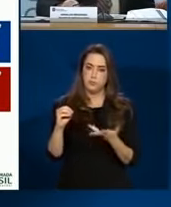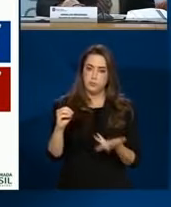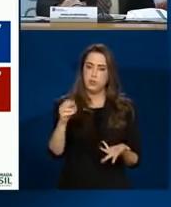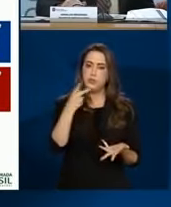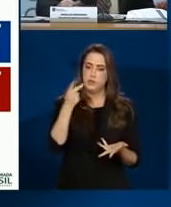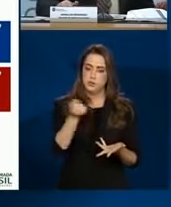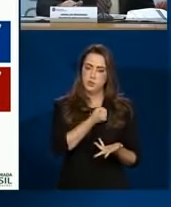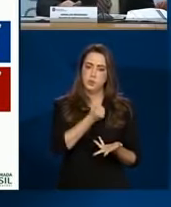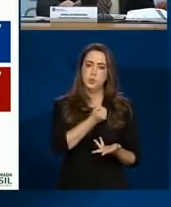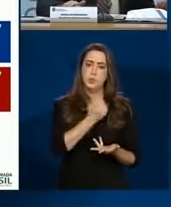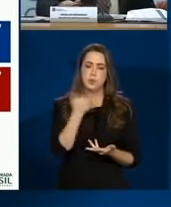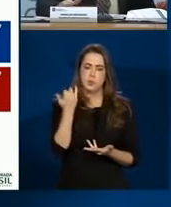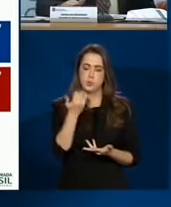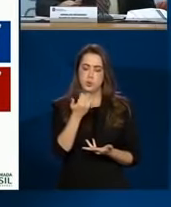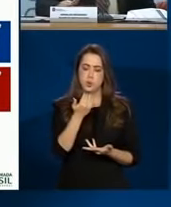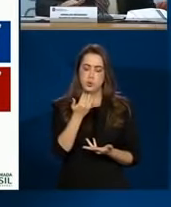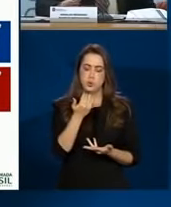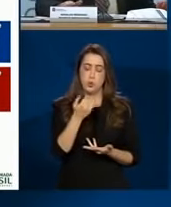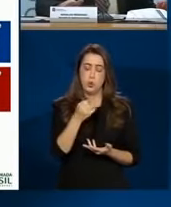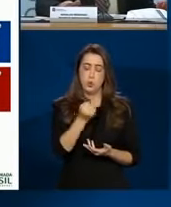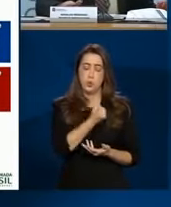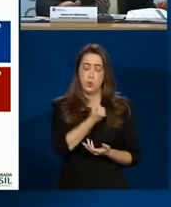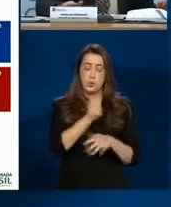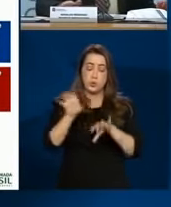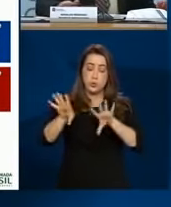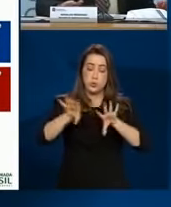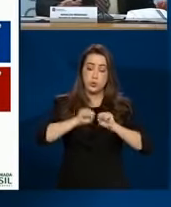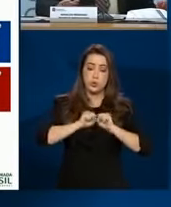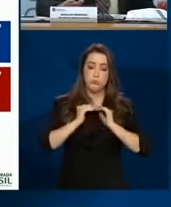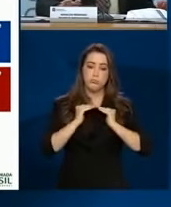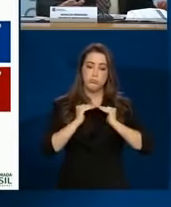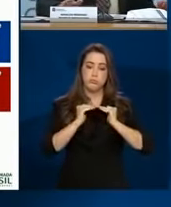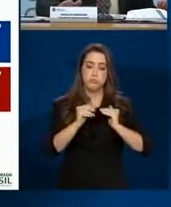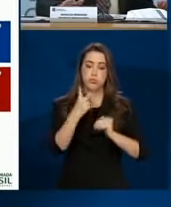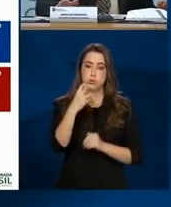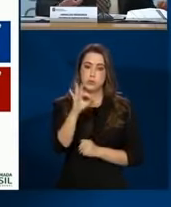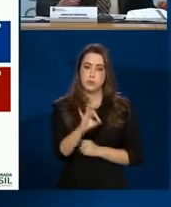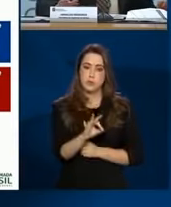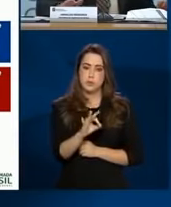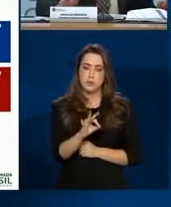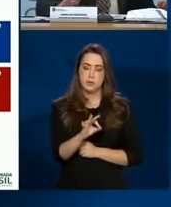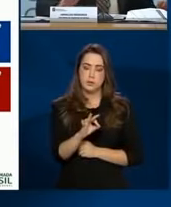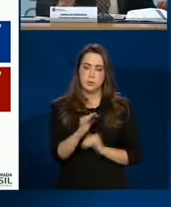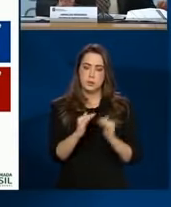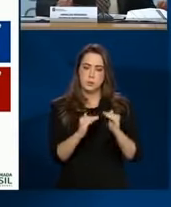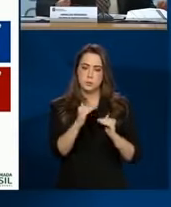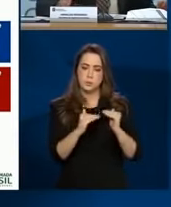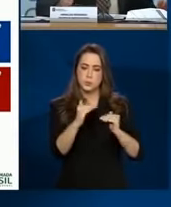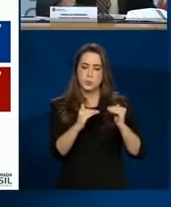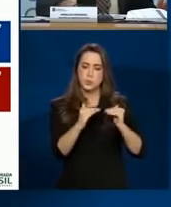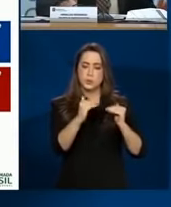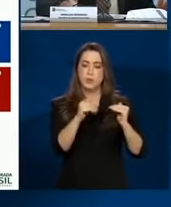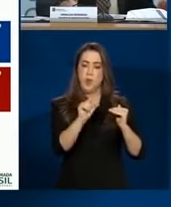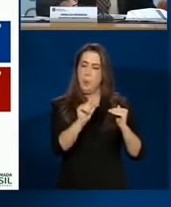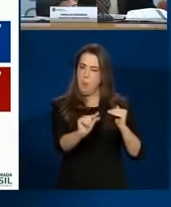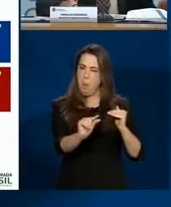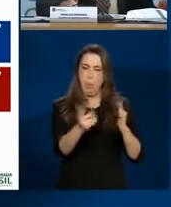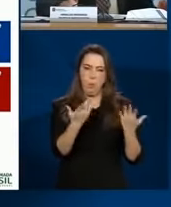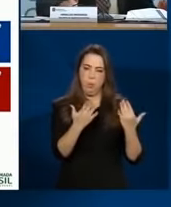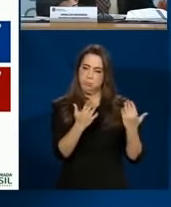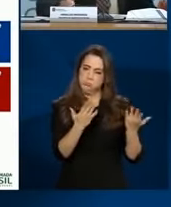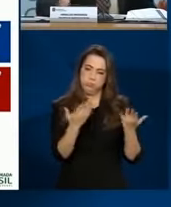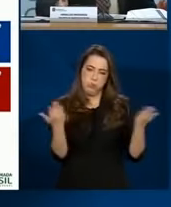de casos, uma estabilização de 2%, houve uma variação muito pequena do número de casos entre a